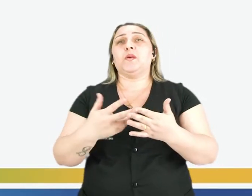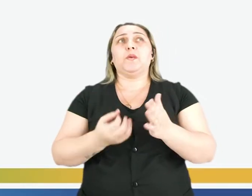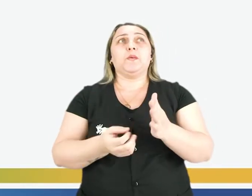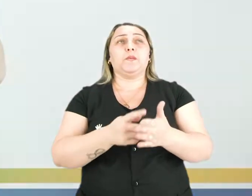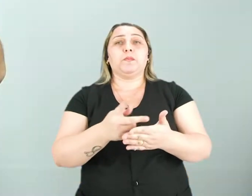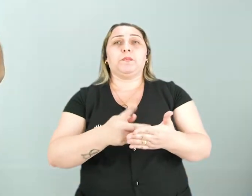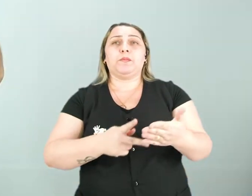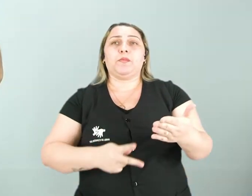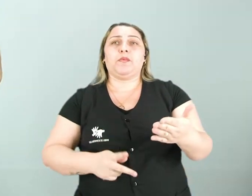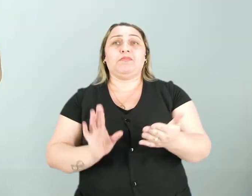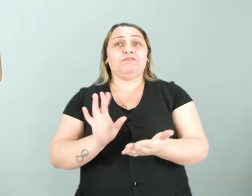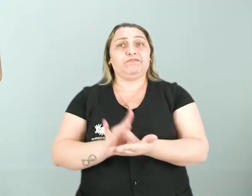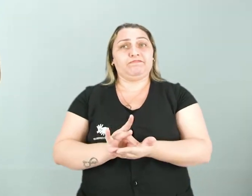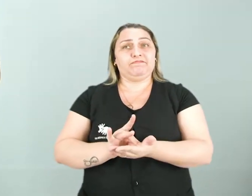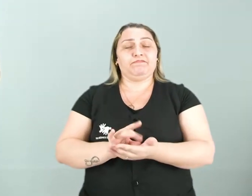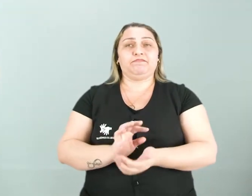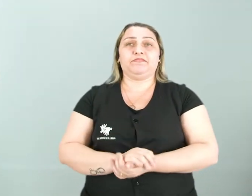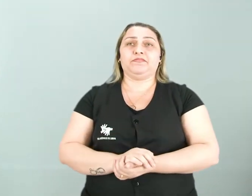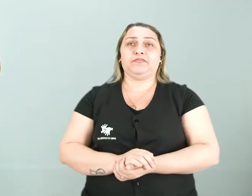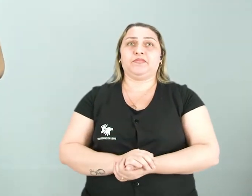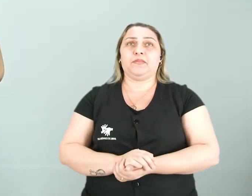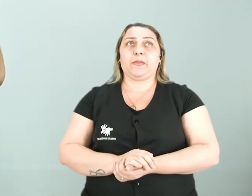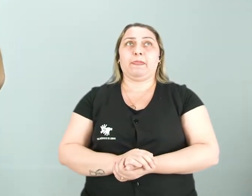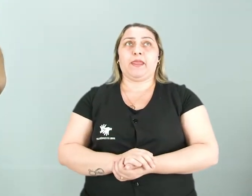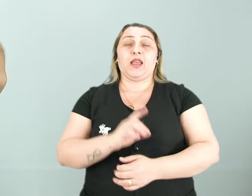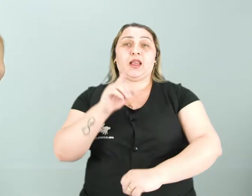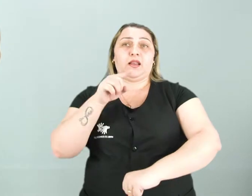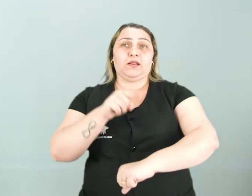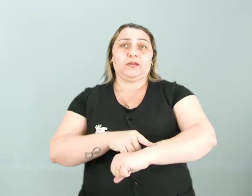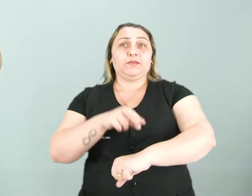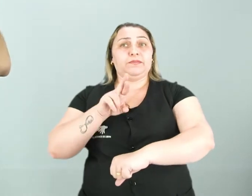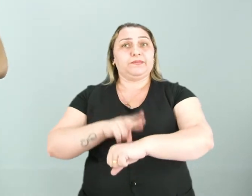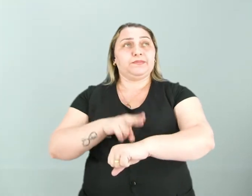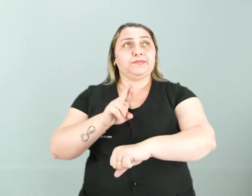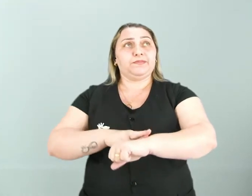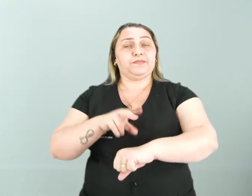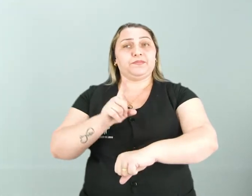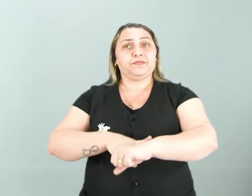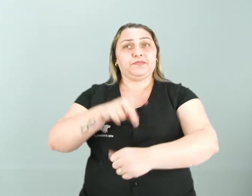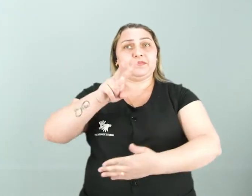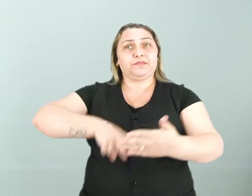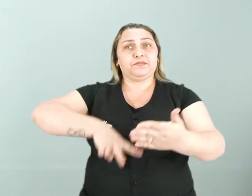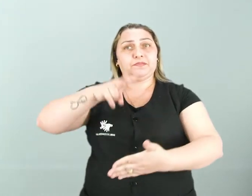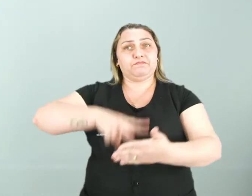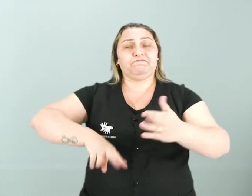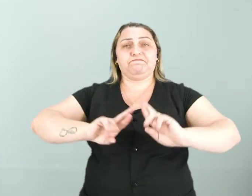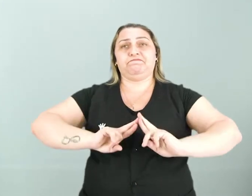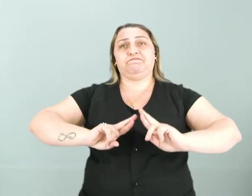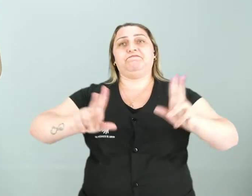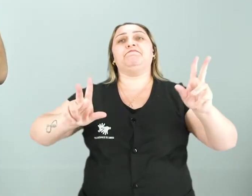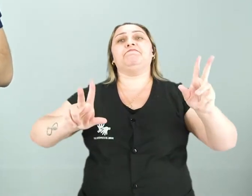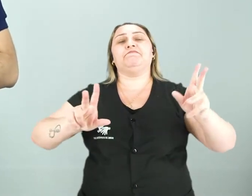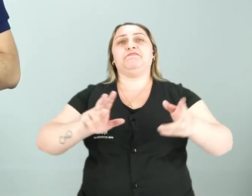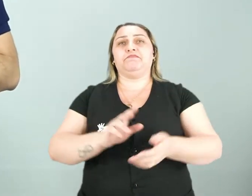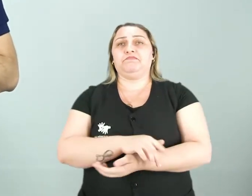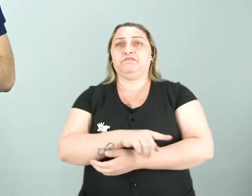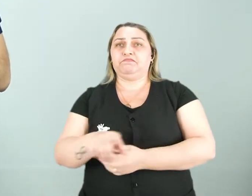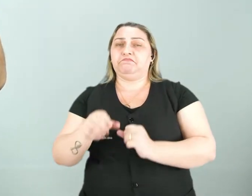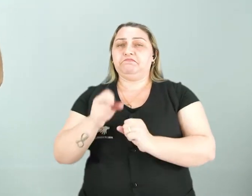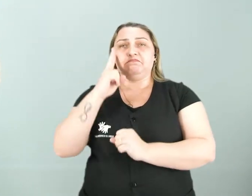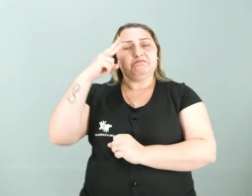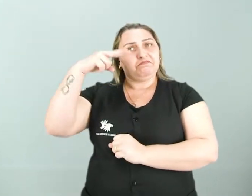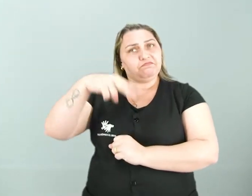poema, não é verdade? Só que na hora do ritmo, na hora da leitura, diferencia tudo. Você pode ver